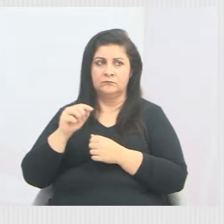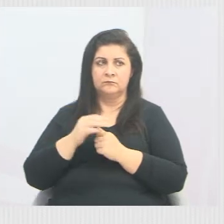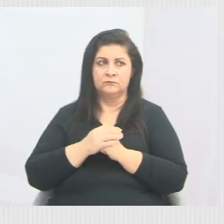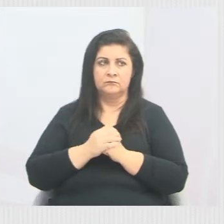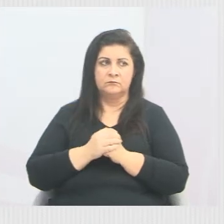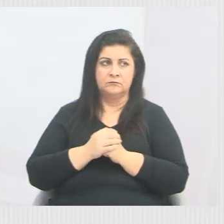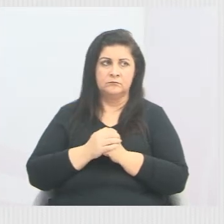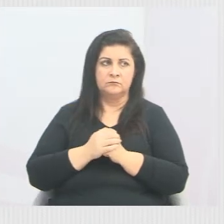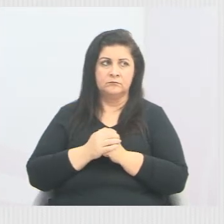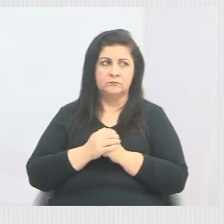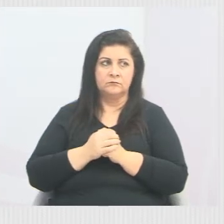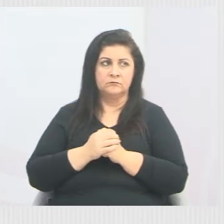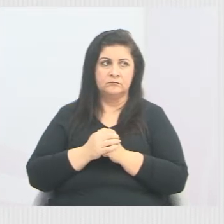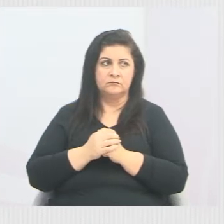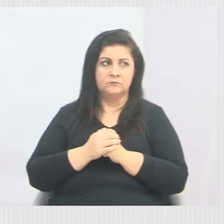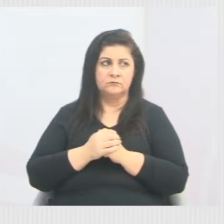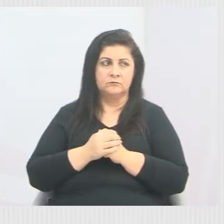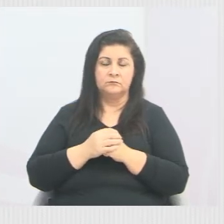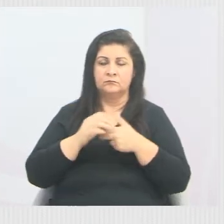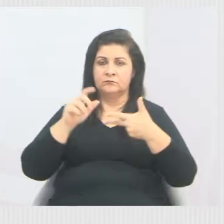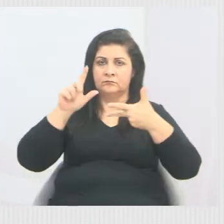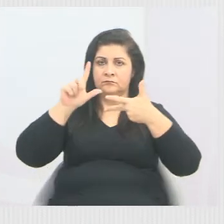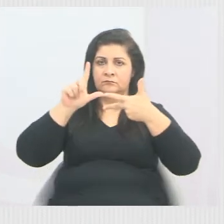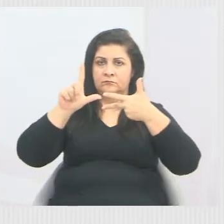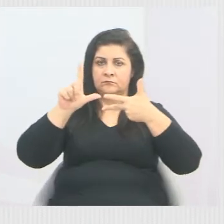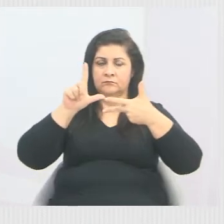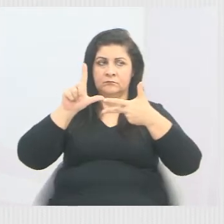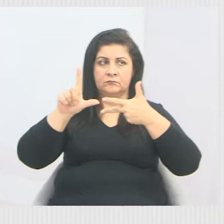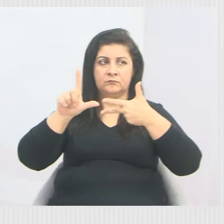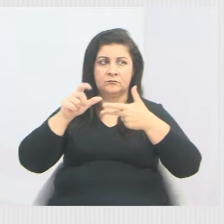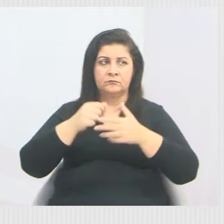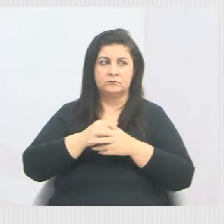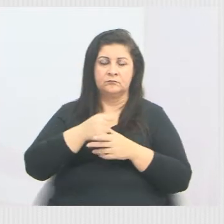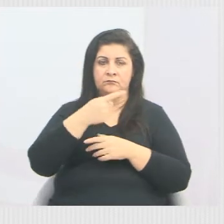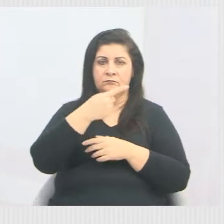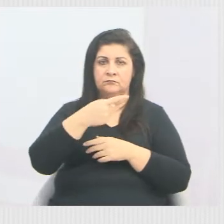25.582.079. Tinha, para o Poder Legislativo, né, inscritos